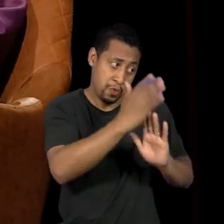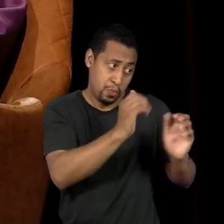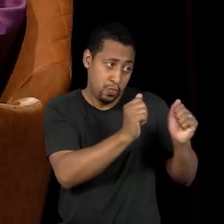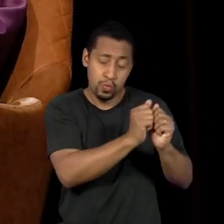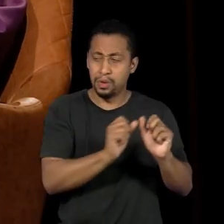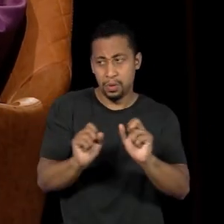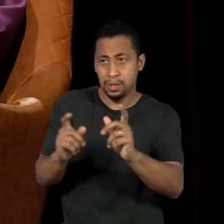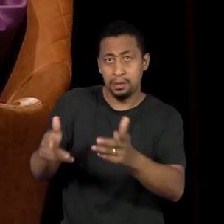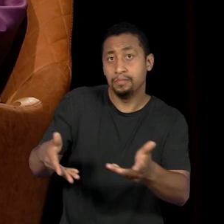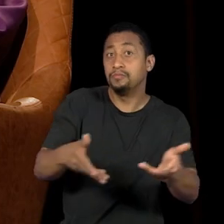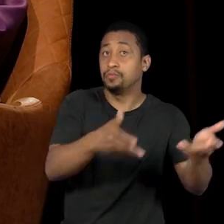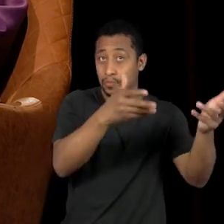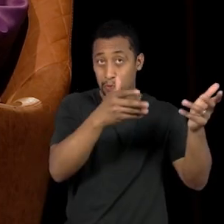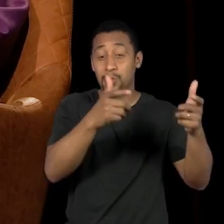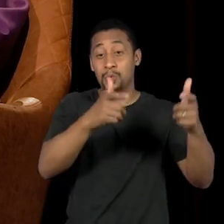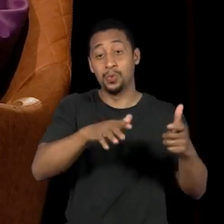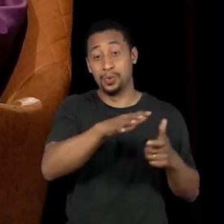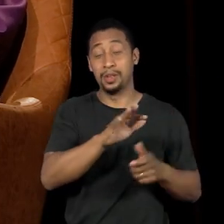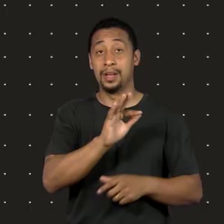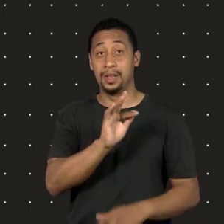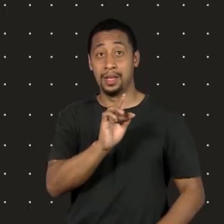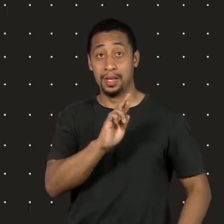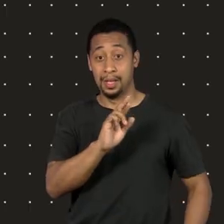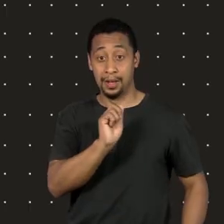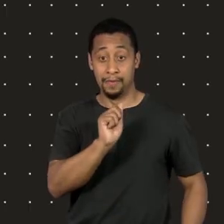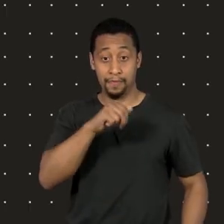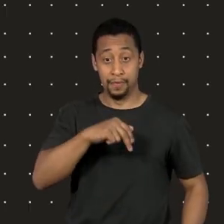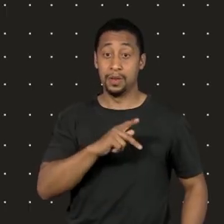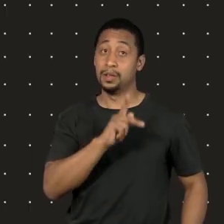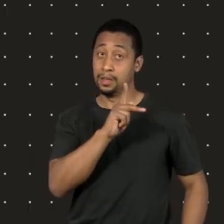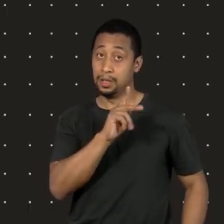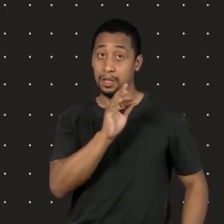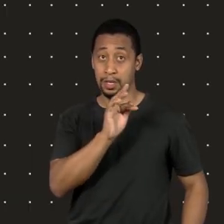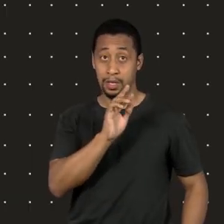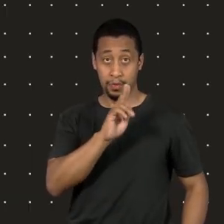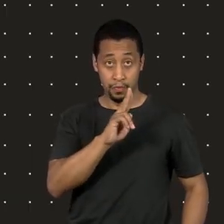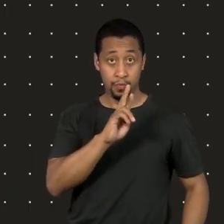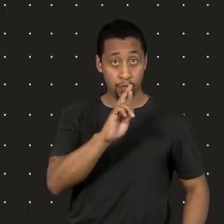Frankfurt. Em Frankfurt, sim, aí eu tinha